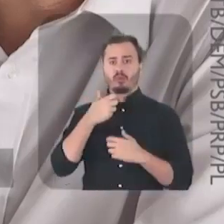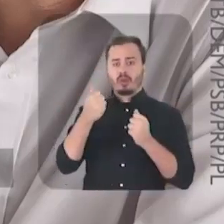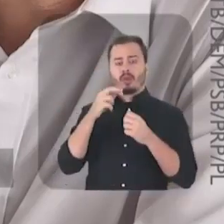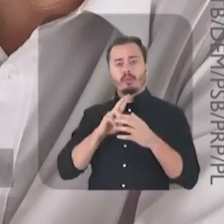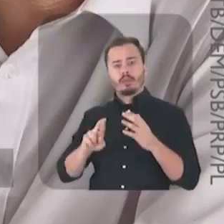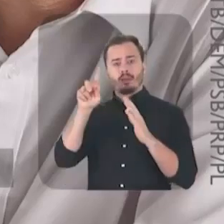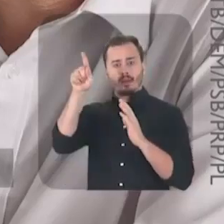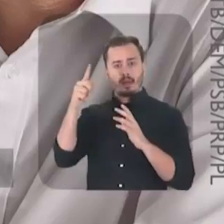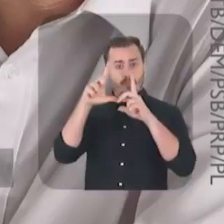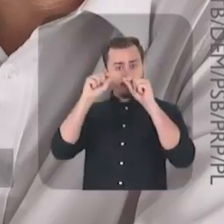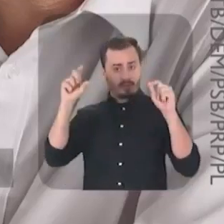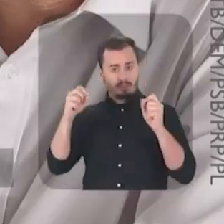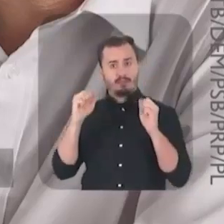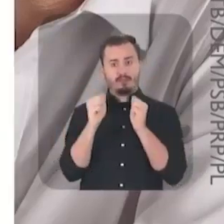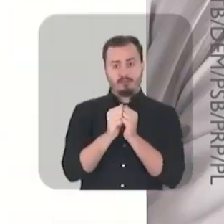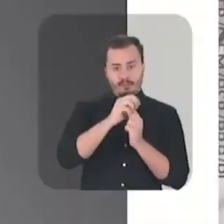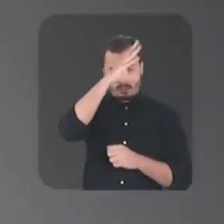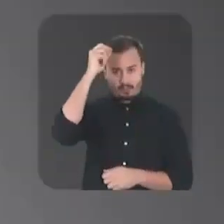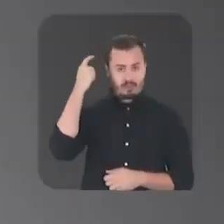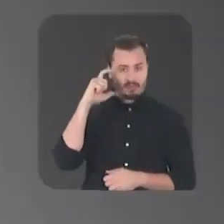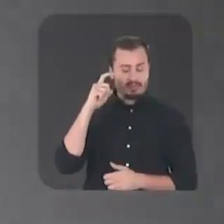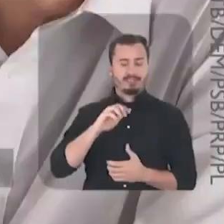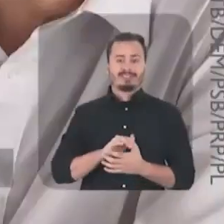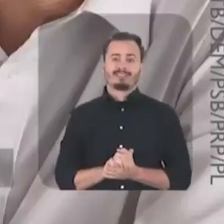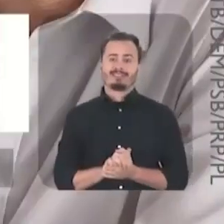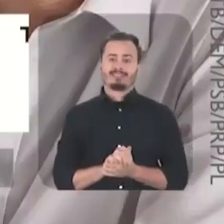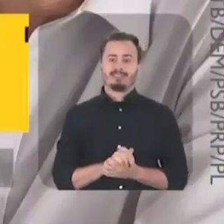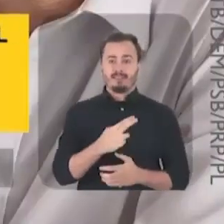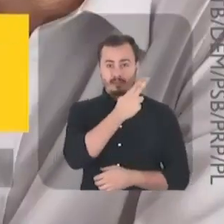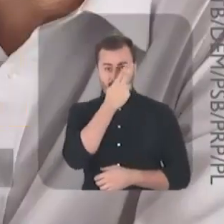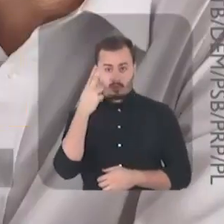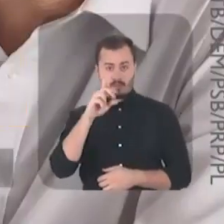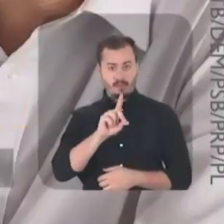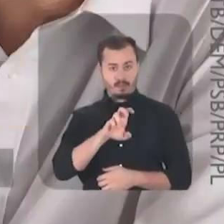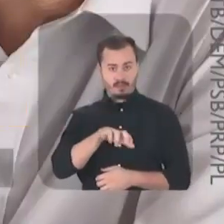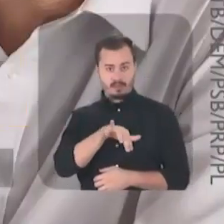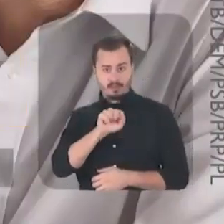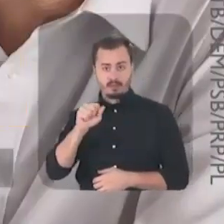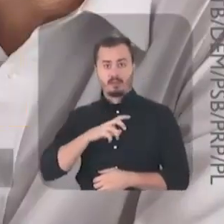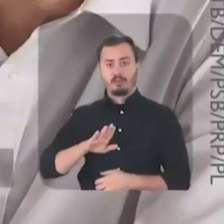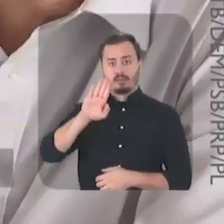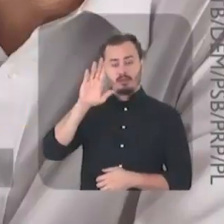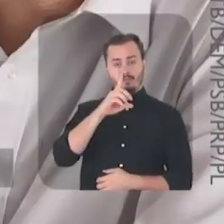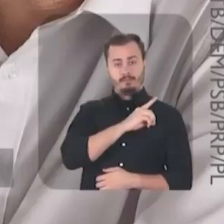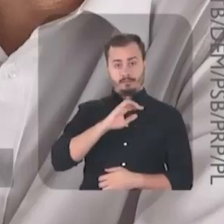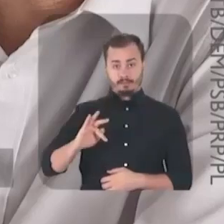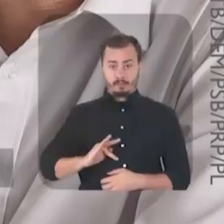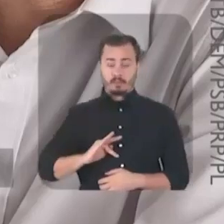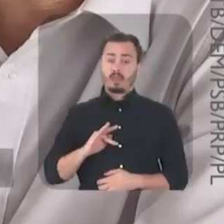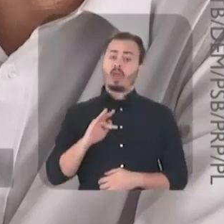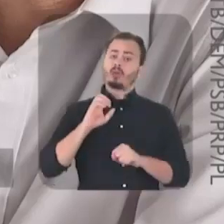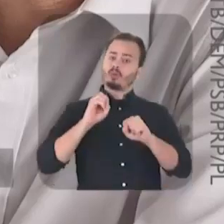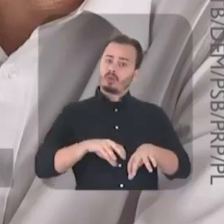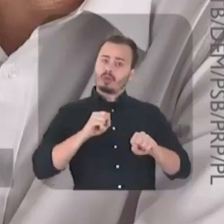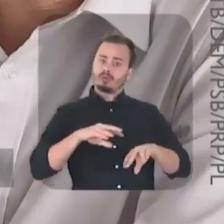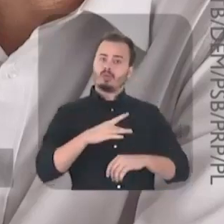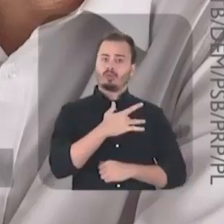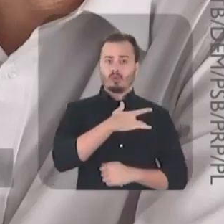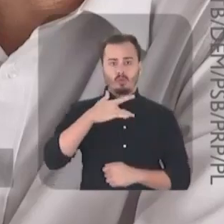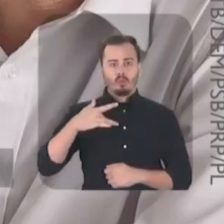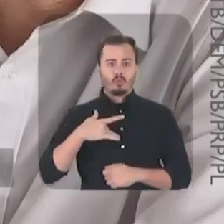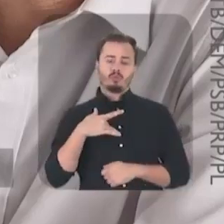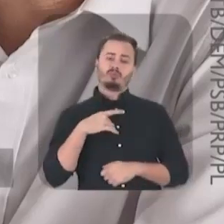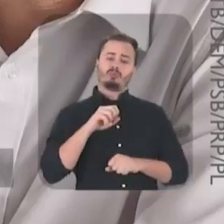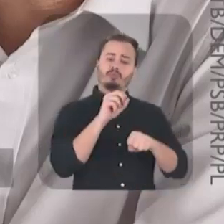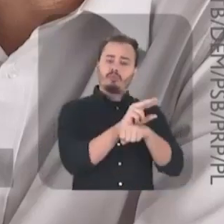sua voz para Brasília. Estou com Camilo e Cid. Eu sou Denis Bezerra, candidato a deputado federal.